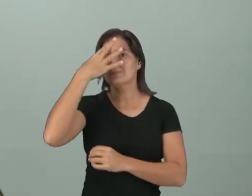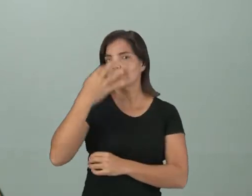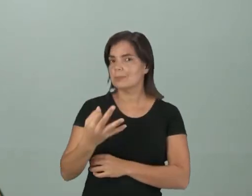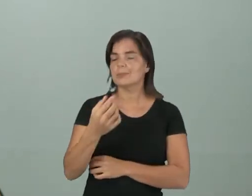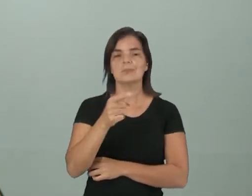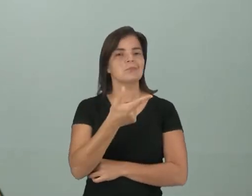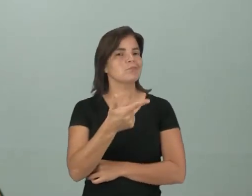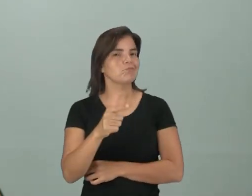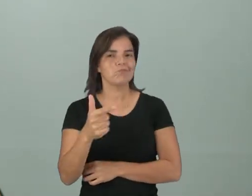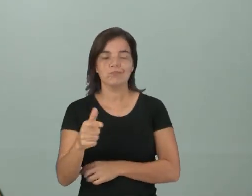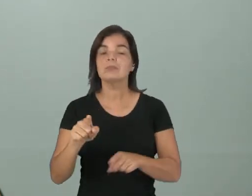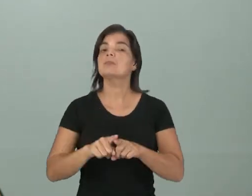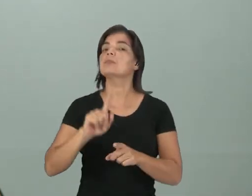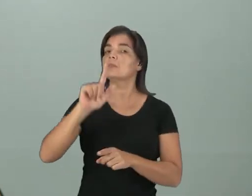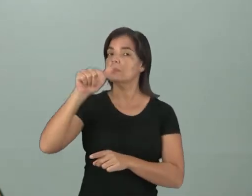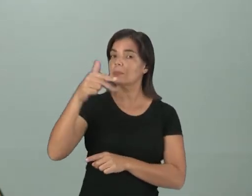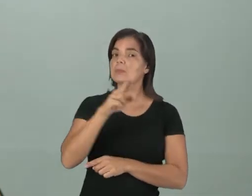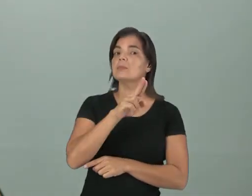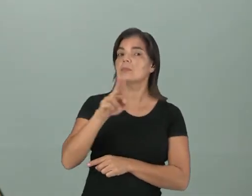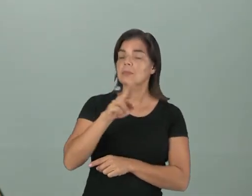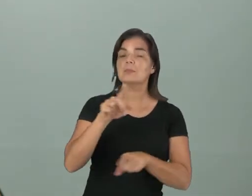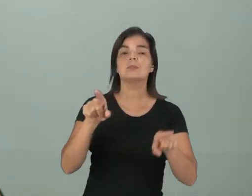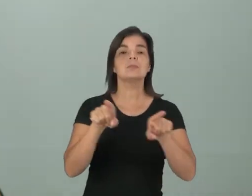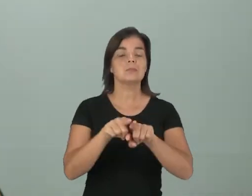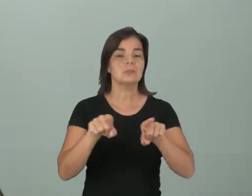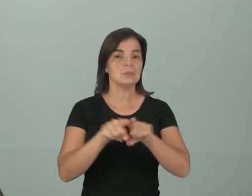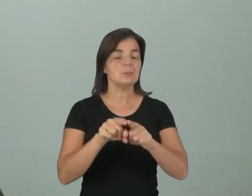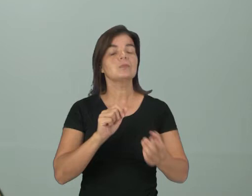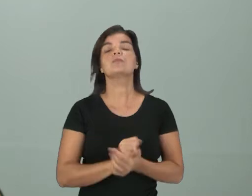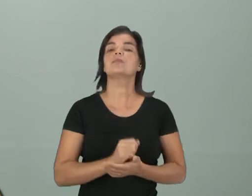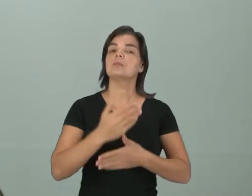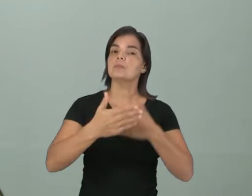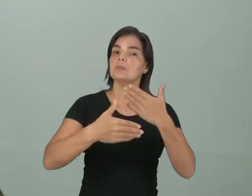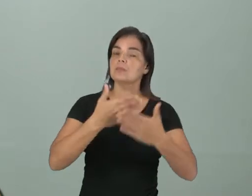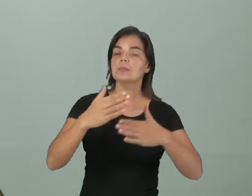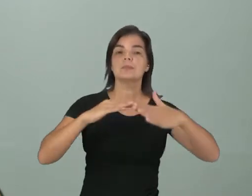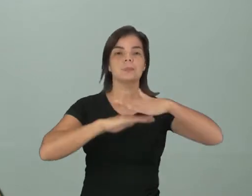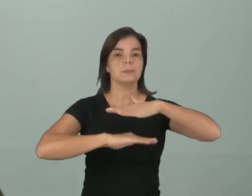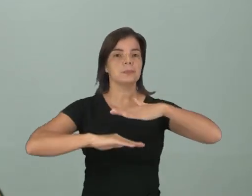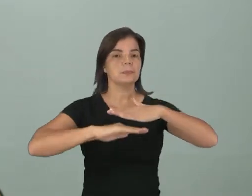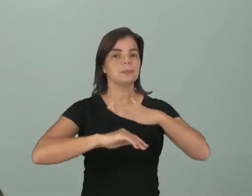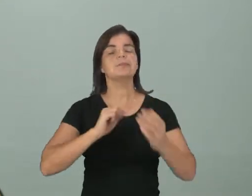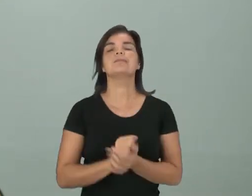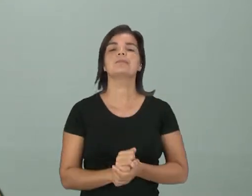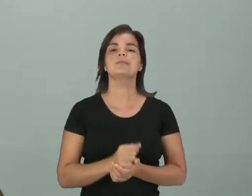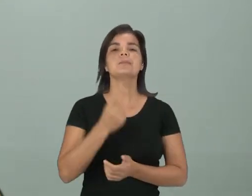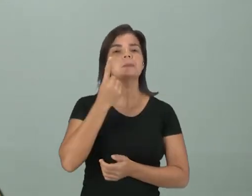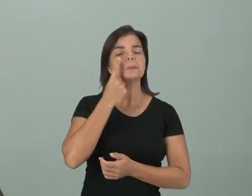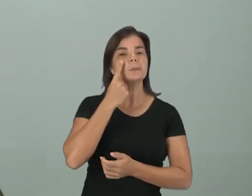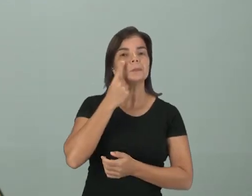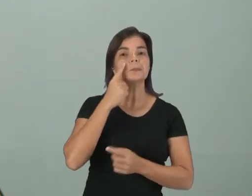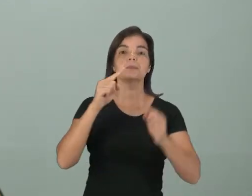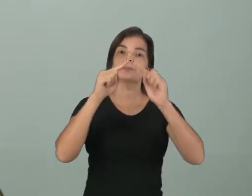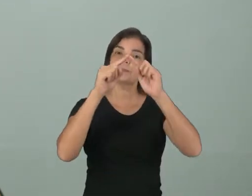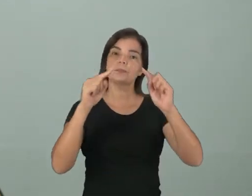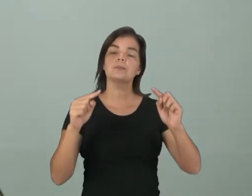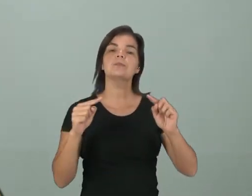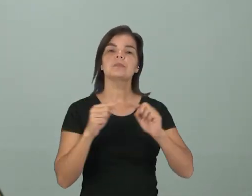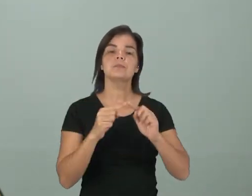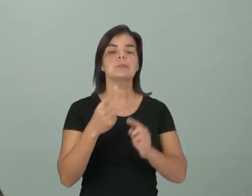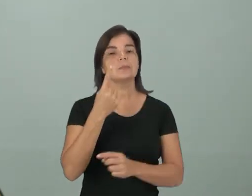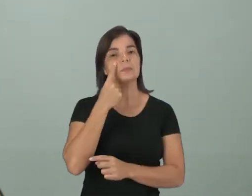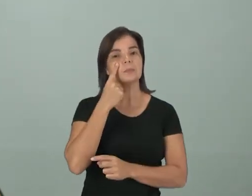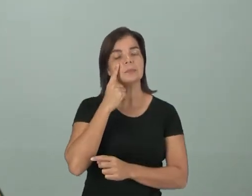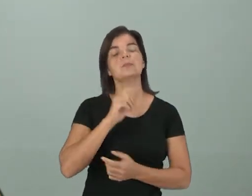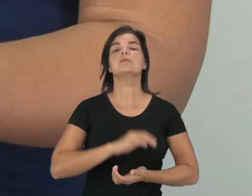não. As pirâmides têm outros nomes e os seus nomes vão vir a partir de suas bases. E quando olhamos para uma pirâmide?